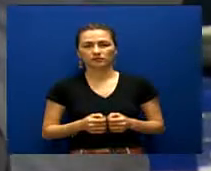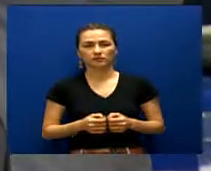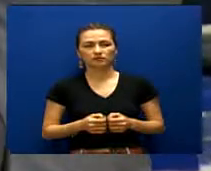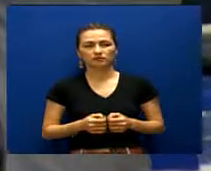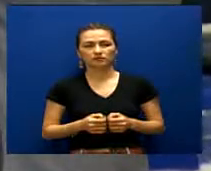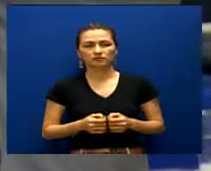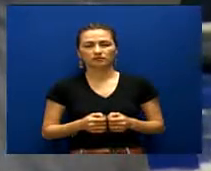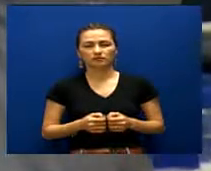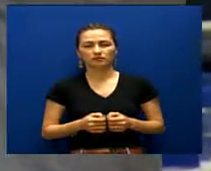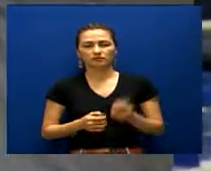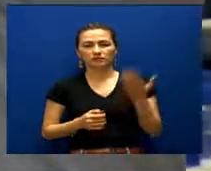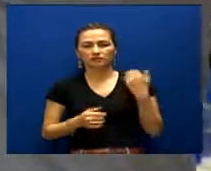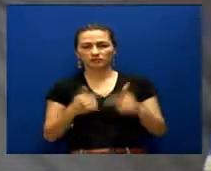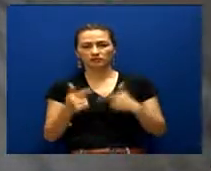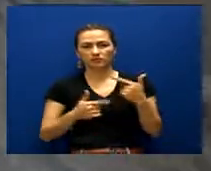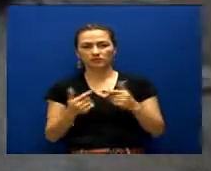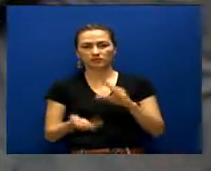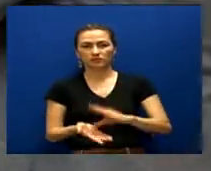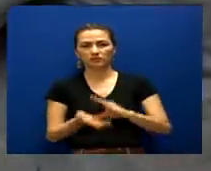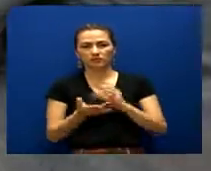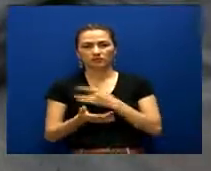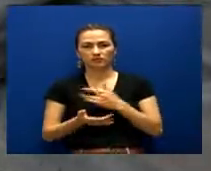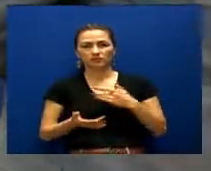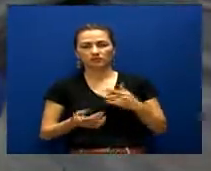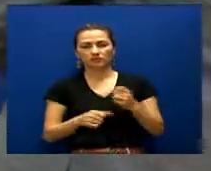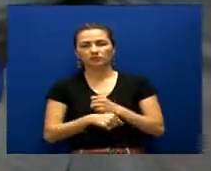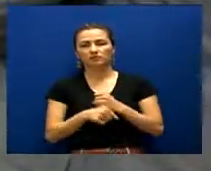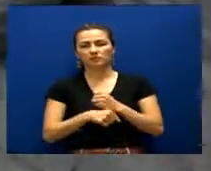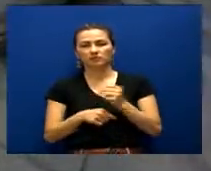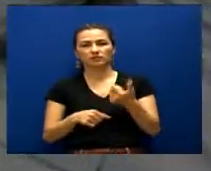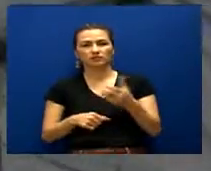Eu participei do Conselho de Saúde por mais de 10 anos.